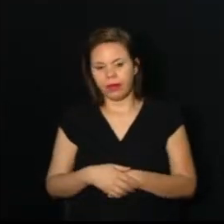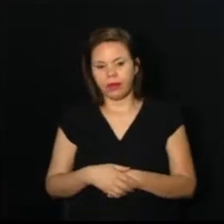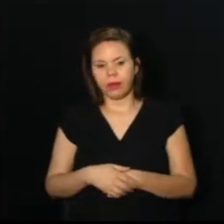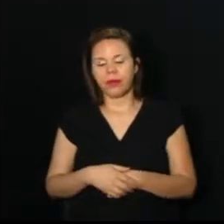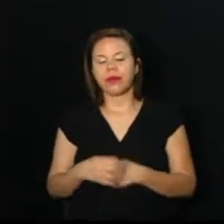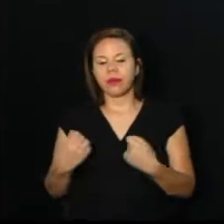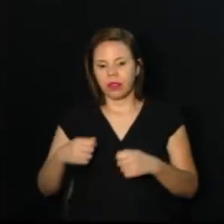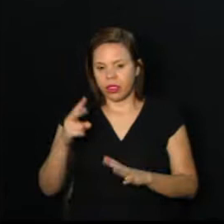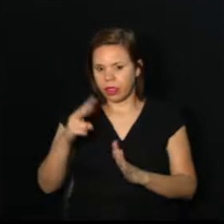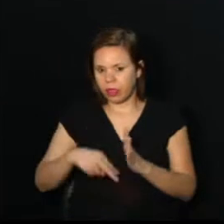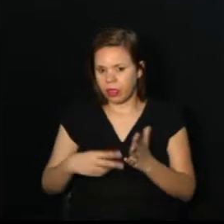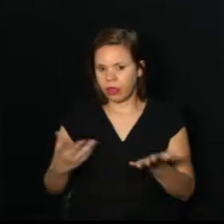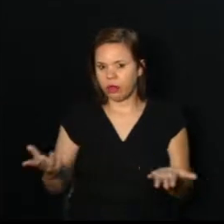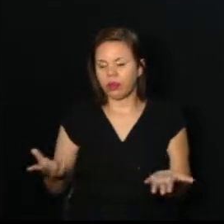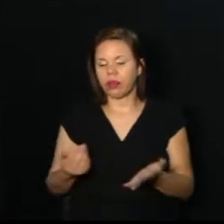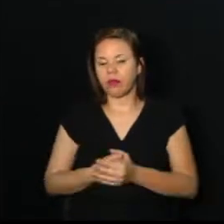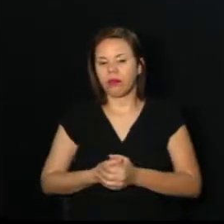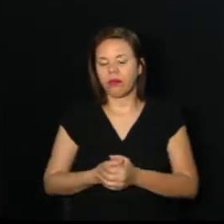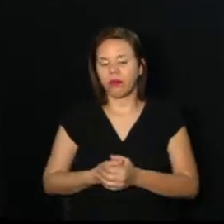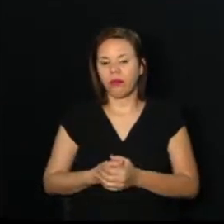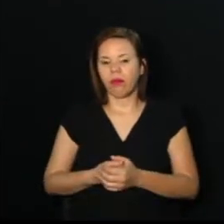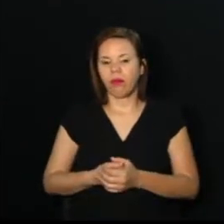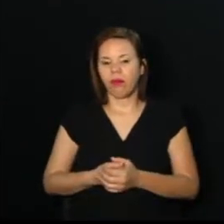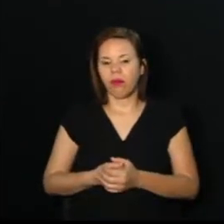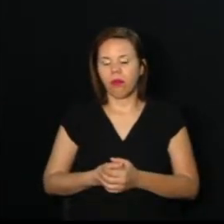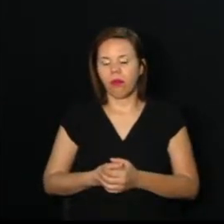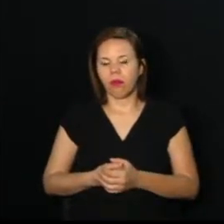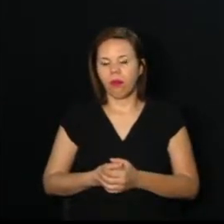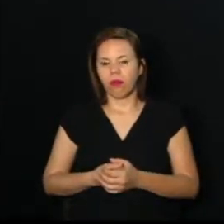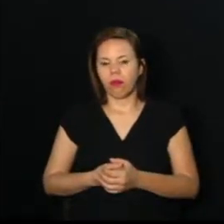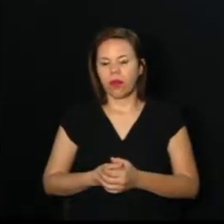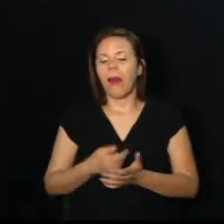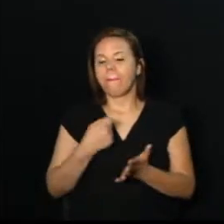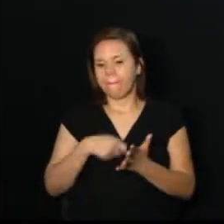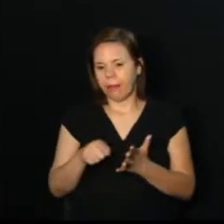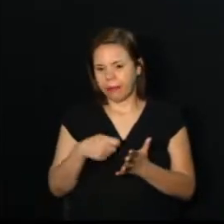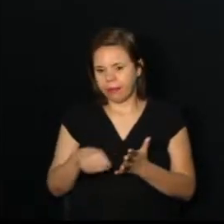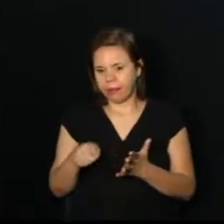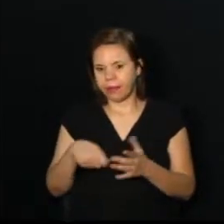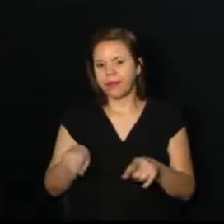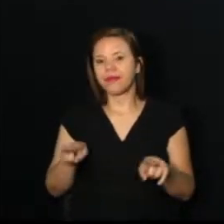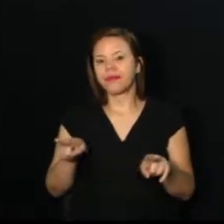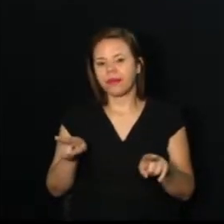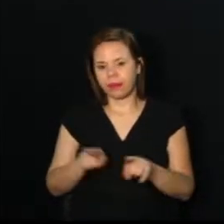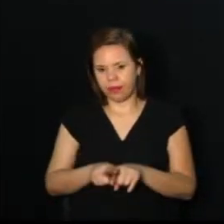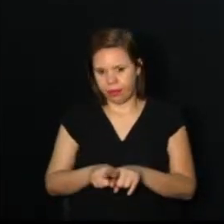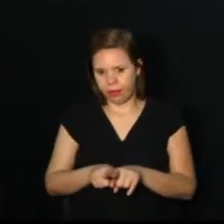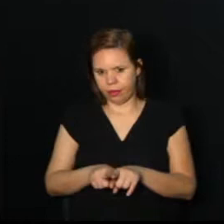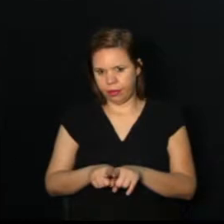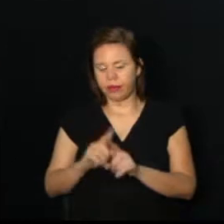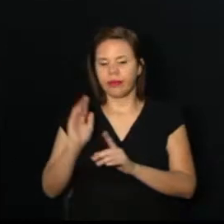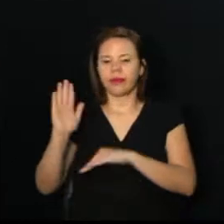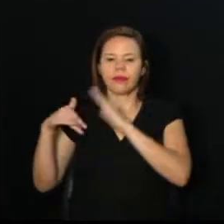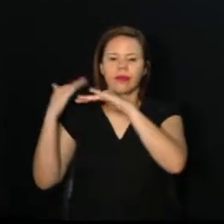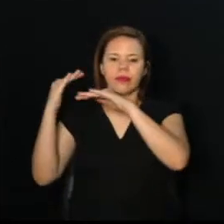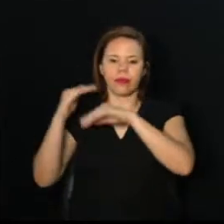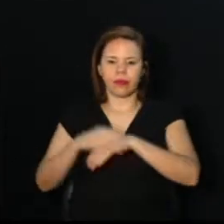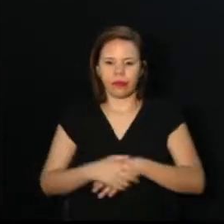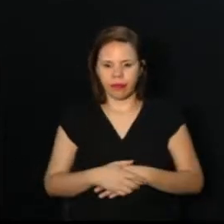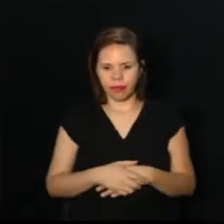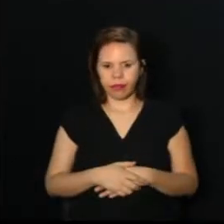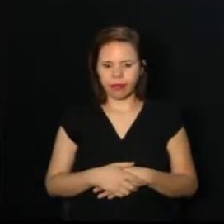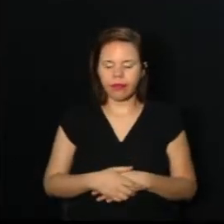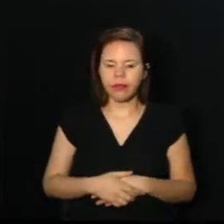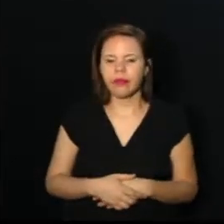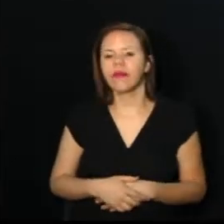da leitura para que a minha escrita também seja desenvolvida.